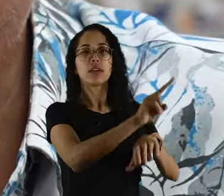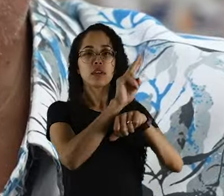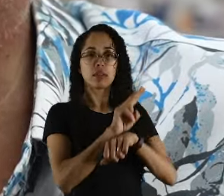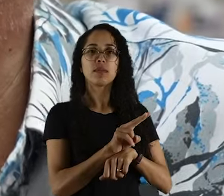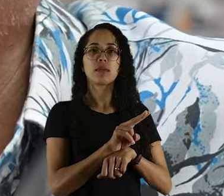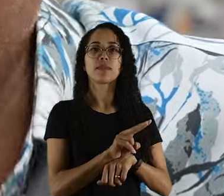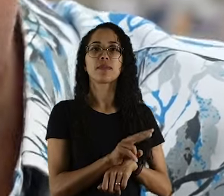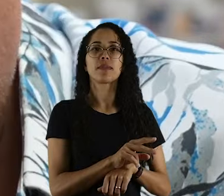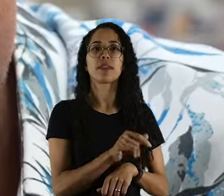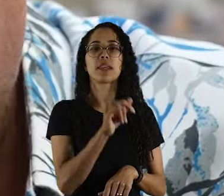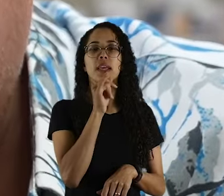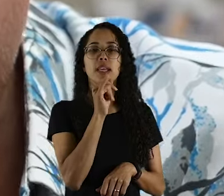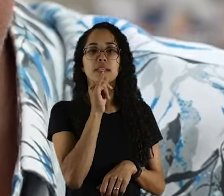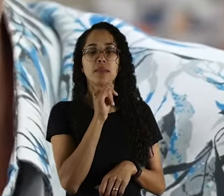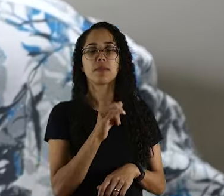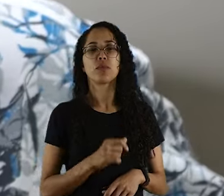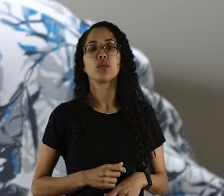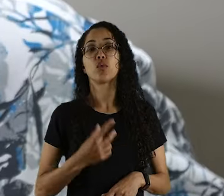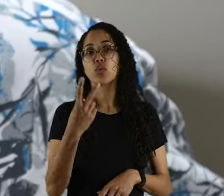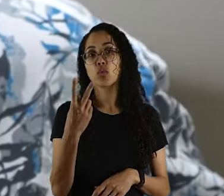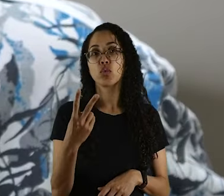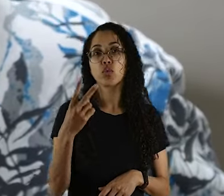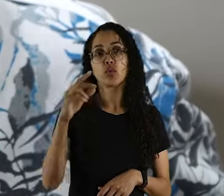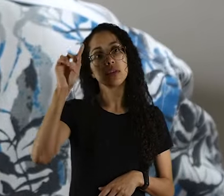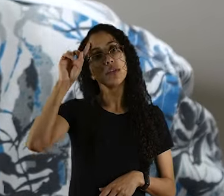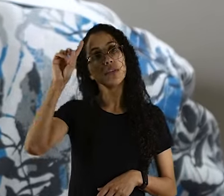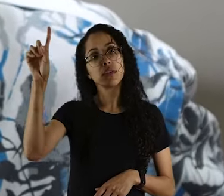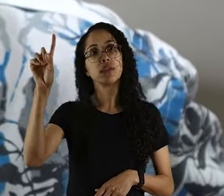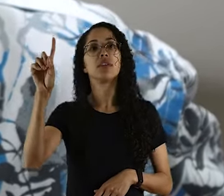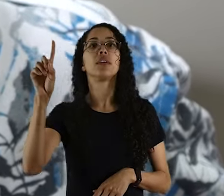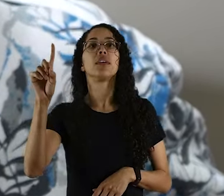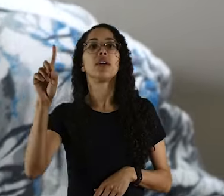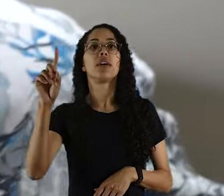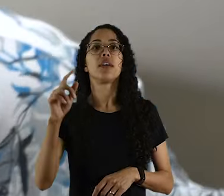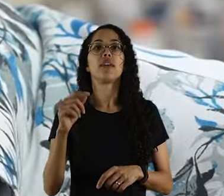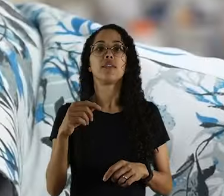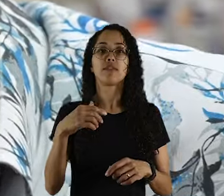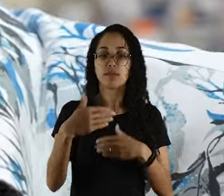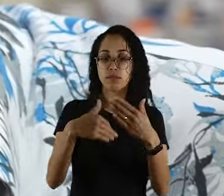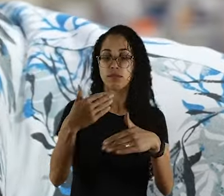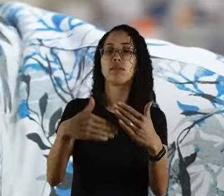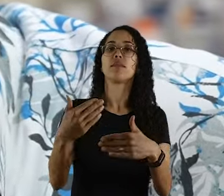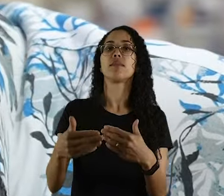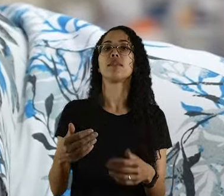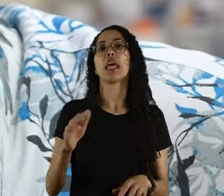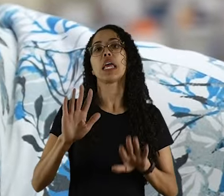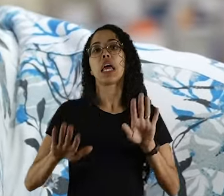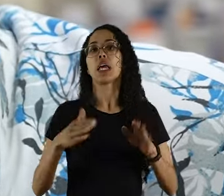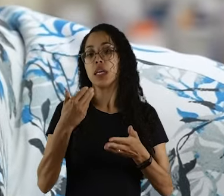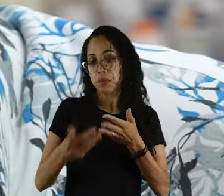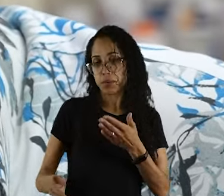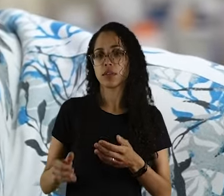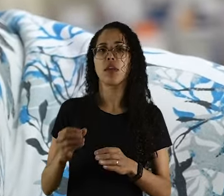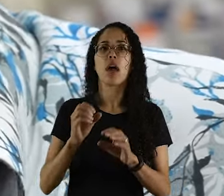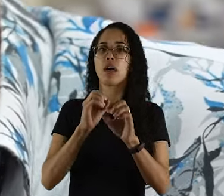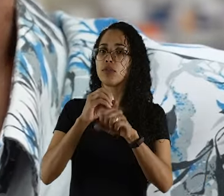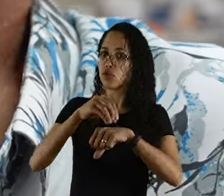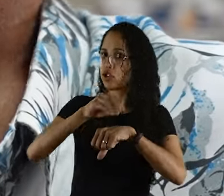minha corretora, se você não aparecer com os 80 mil, eles vendem e você paga uma multa de 2%. E várias vezes eu perdi, não recomendo para